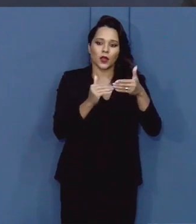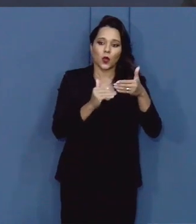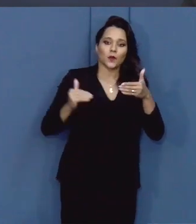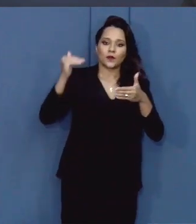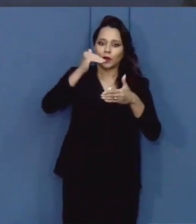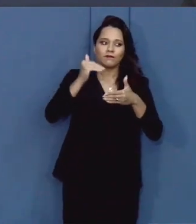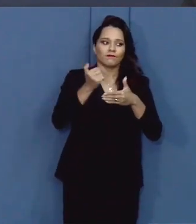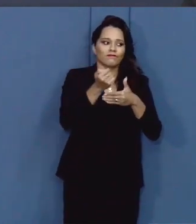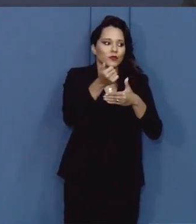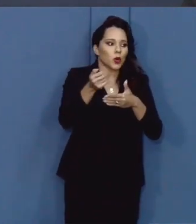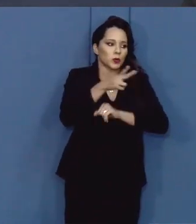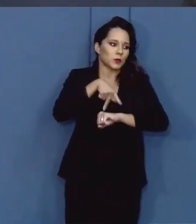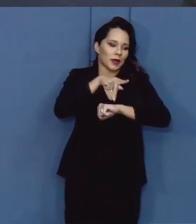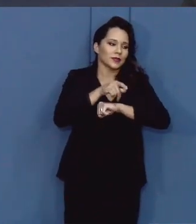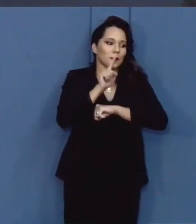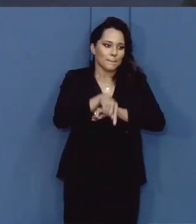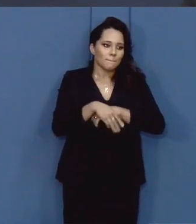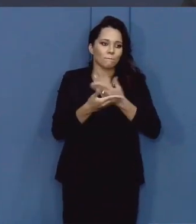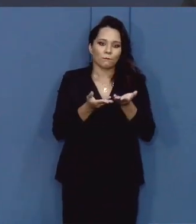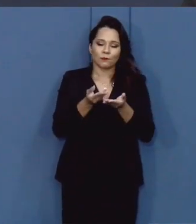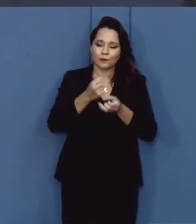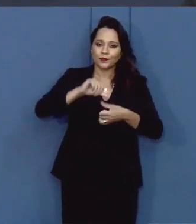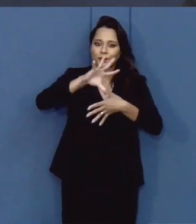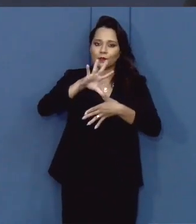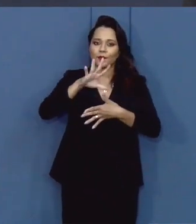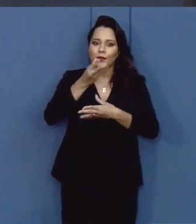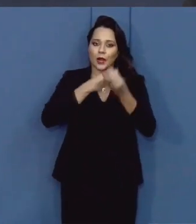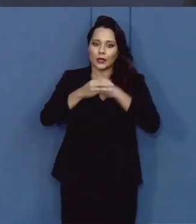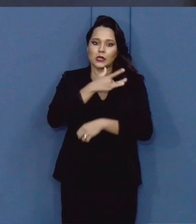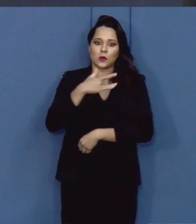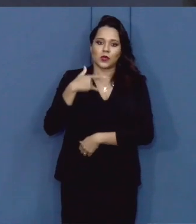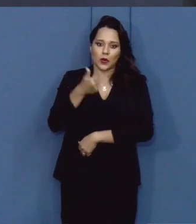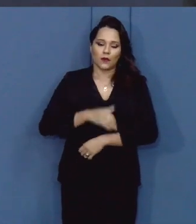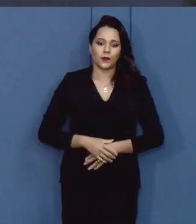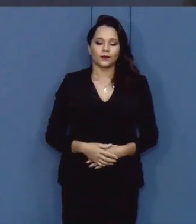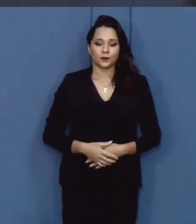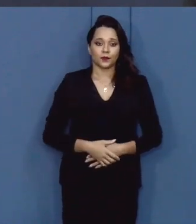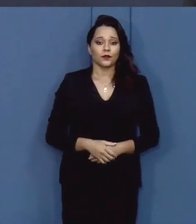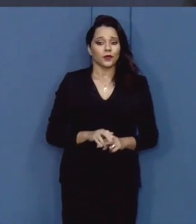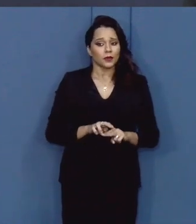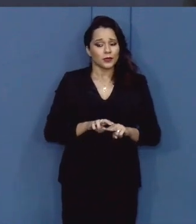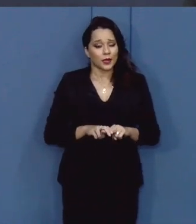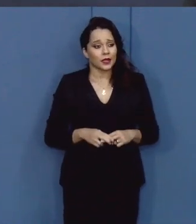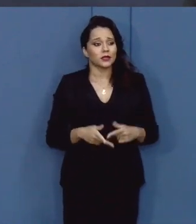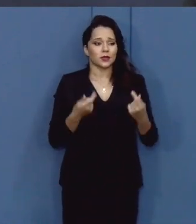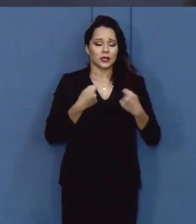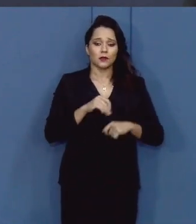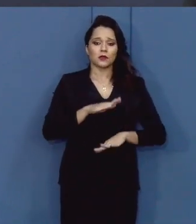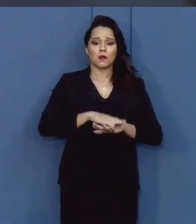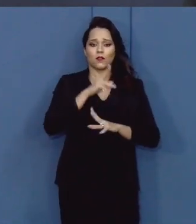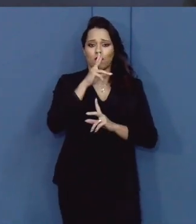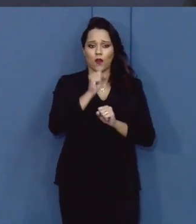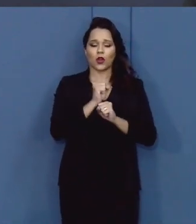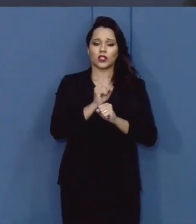de muitos poucos países, que é o mapa da alimentação saudável. Para isso, temos que